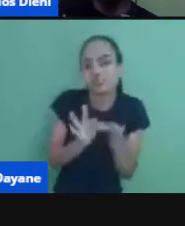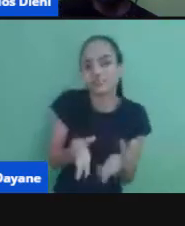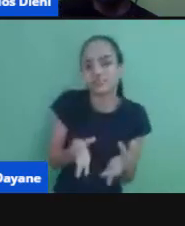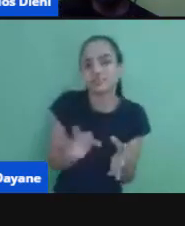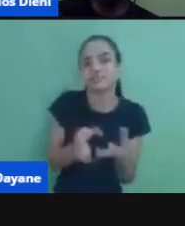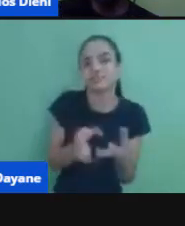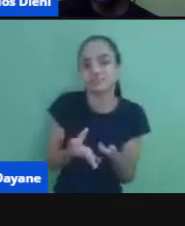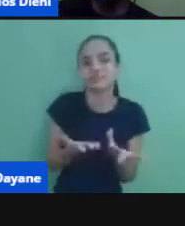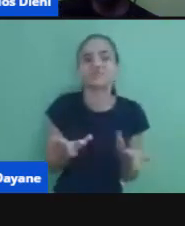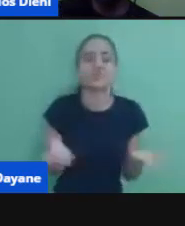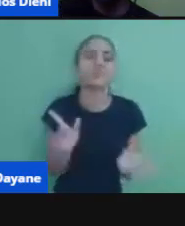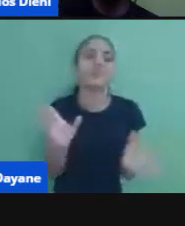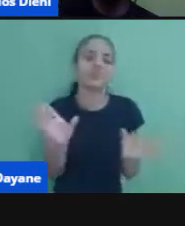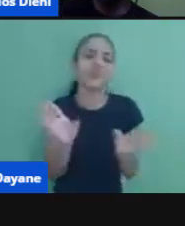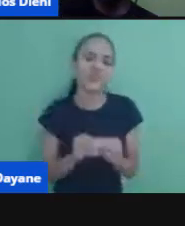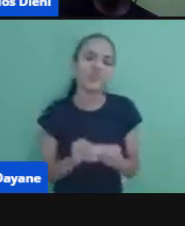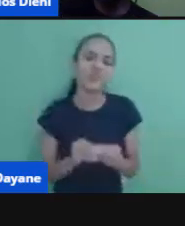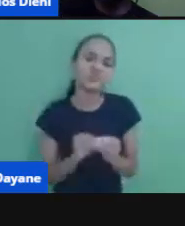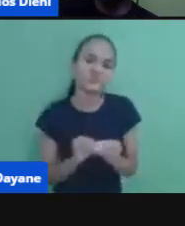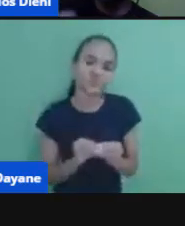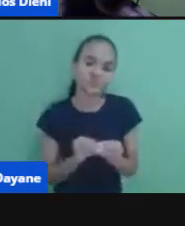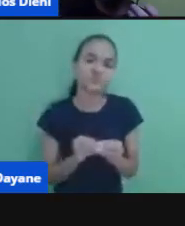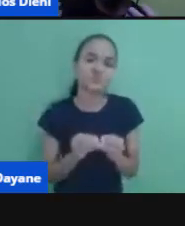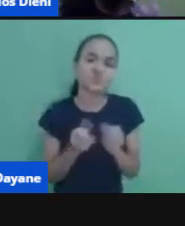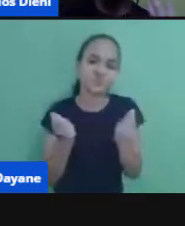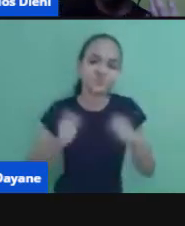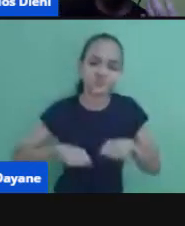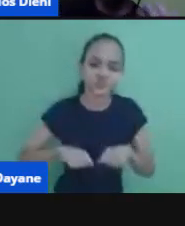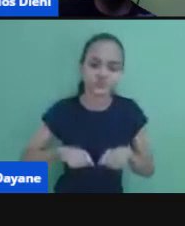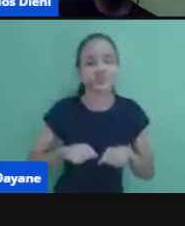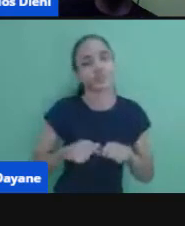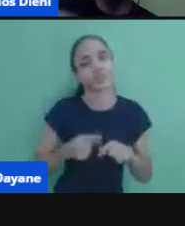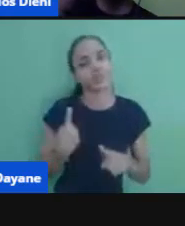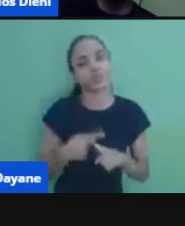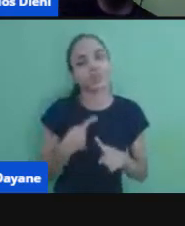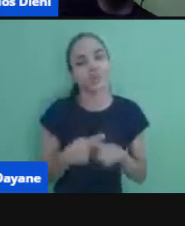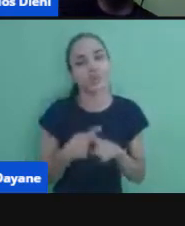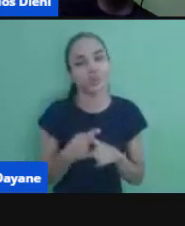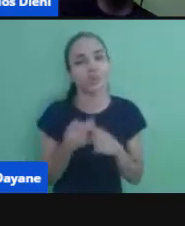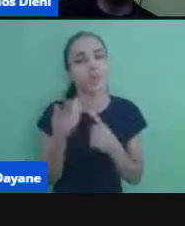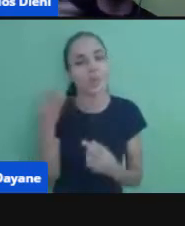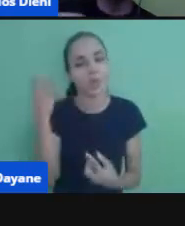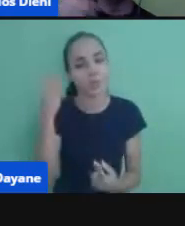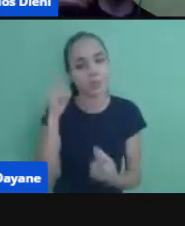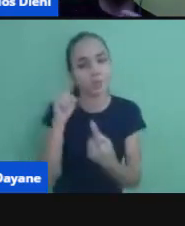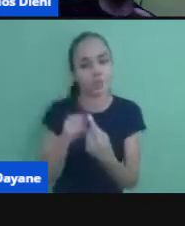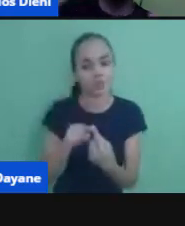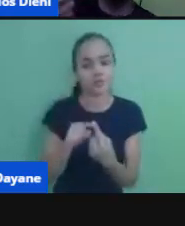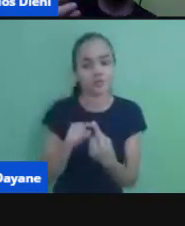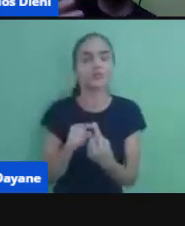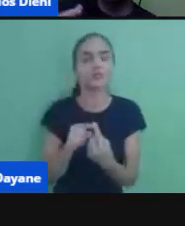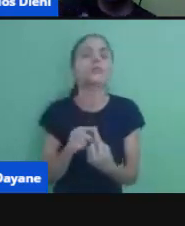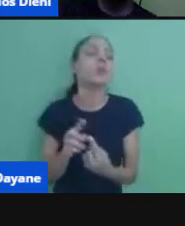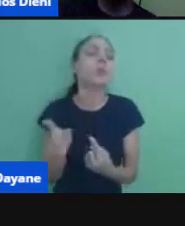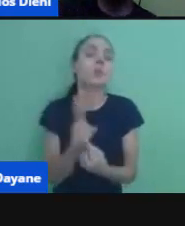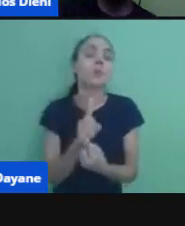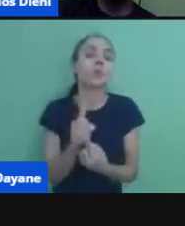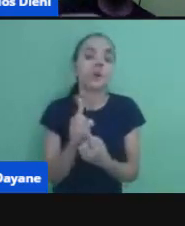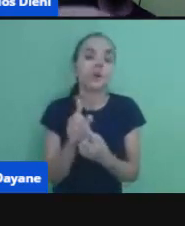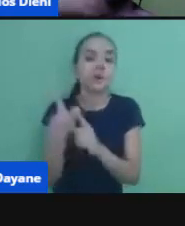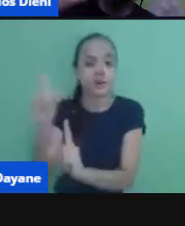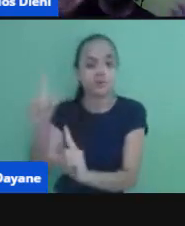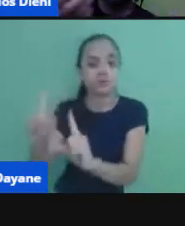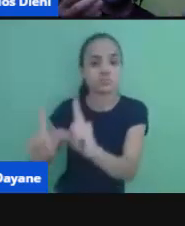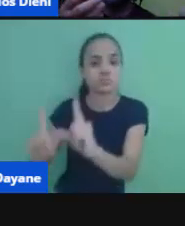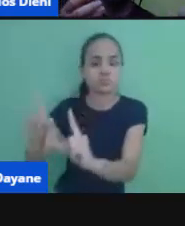uma forma mais simplificada, porque o objetivo não vai ser chegar na televisão, chegar na sala de